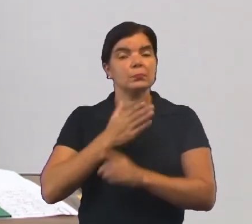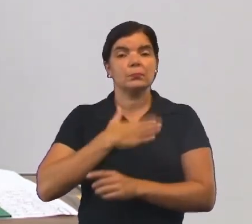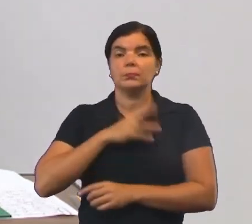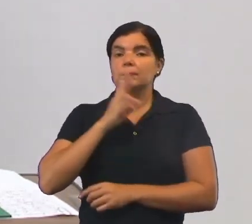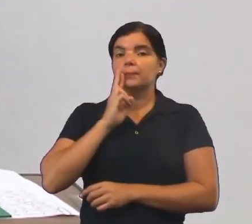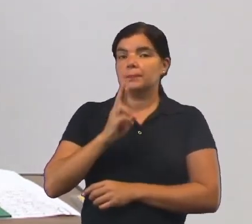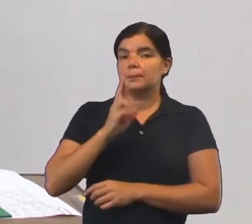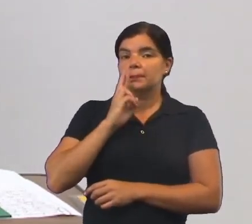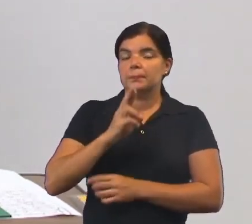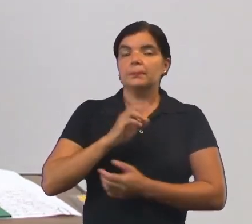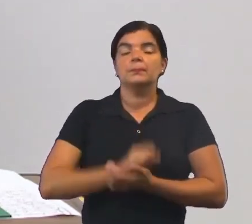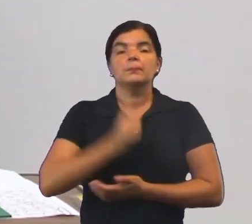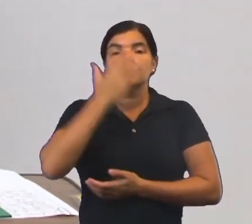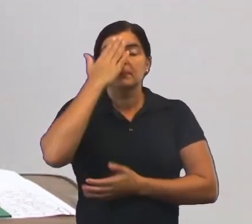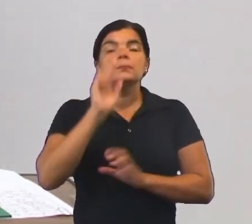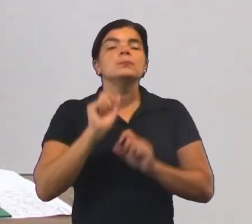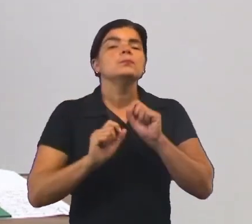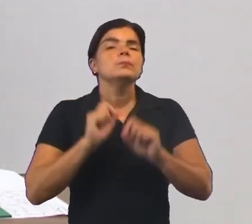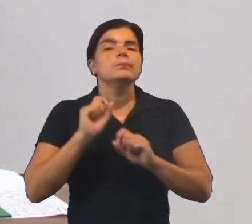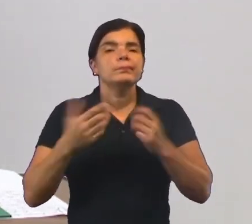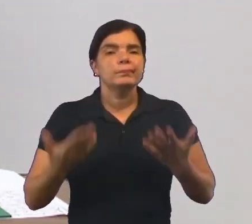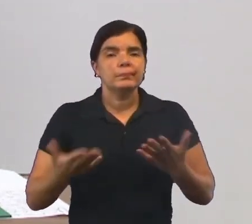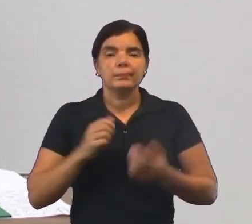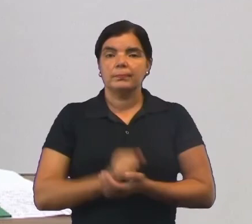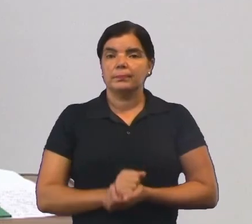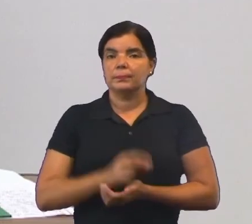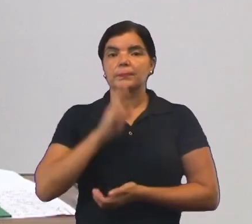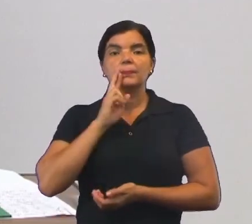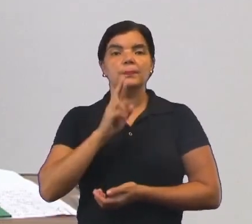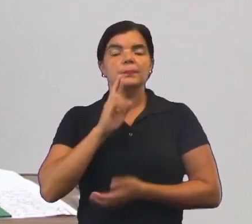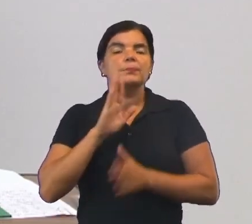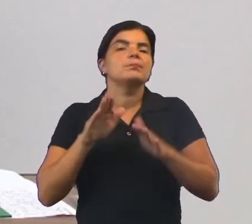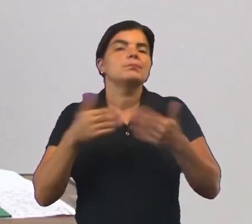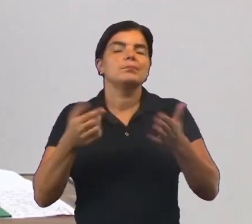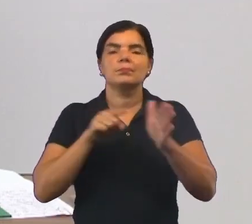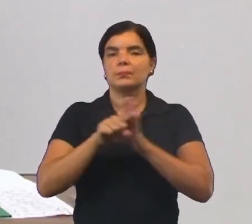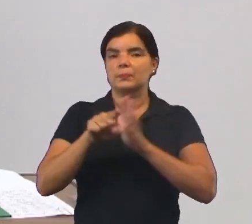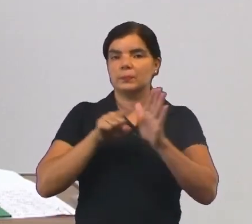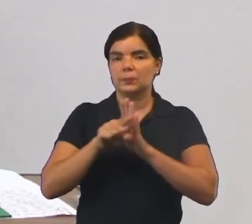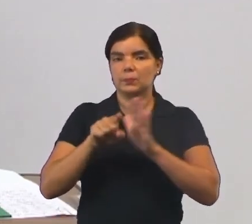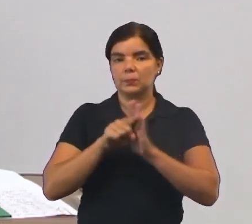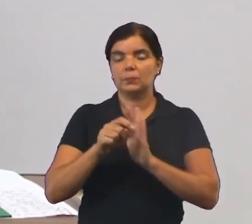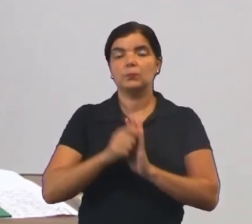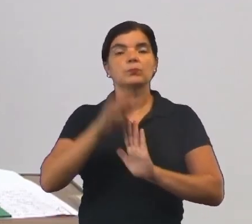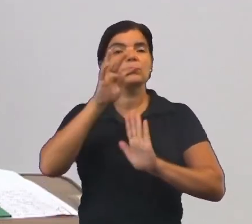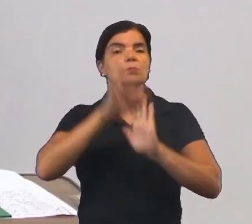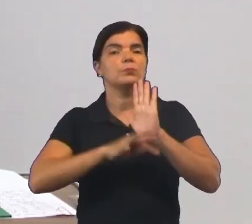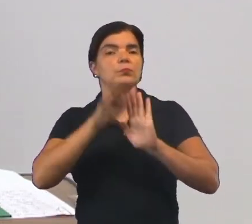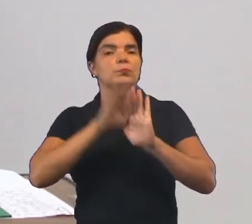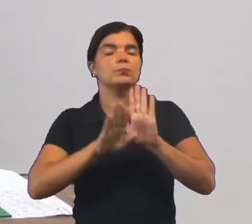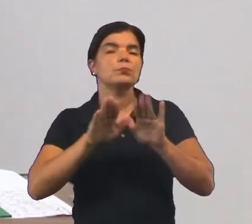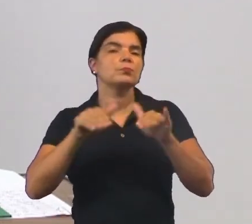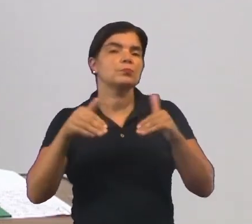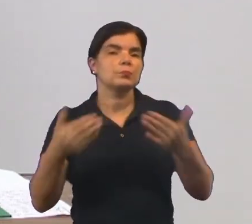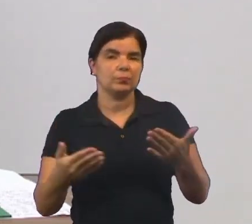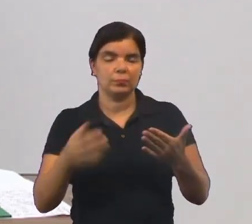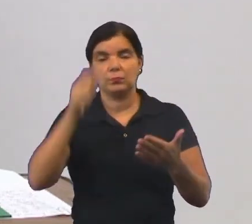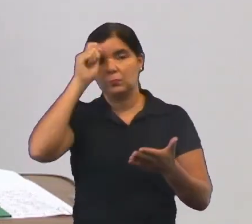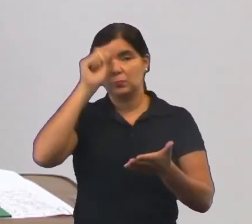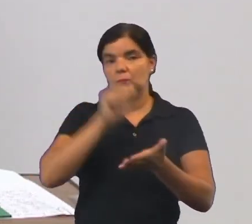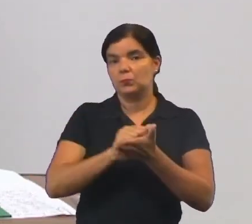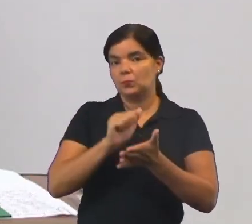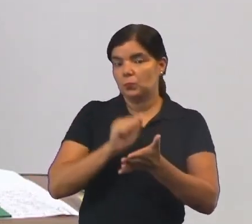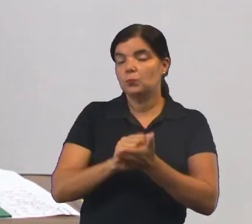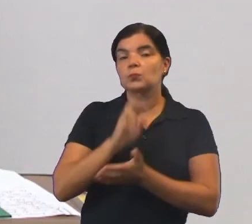minha resposta e saber o que, que eu tenho que responder, qual é a pergunta, o que, que o texto está, qual é a pergunta que o autor quer que